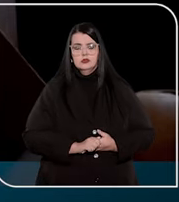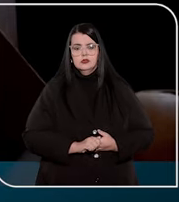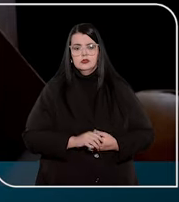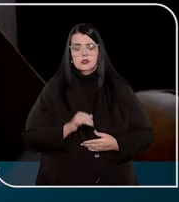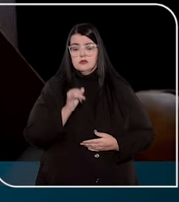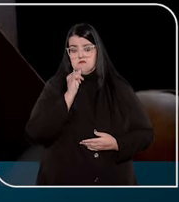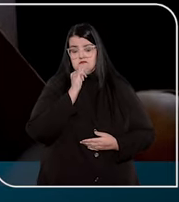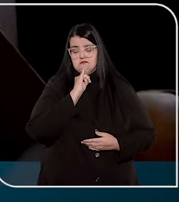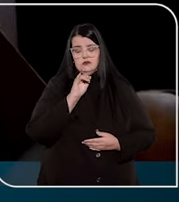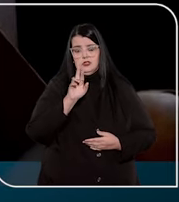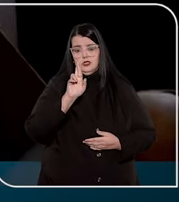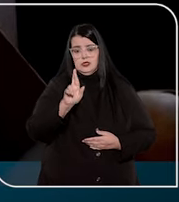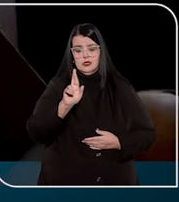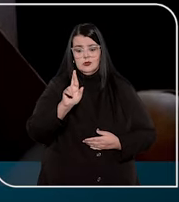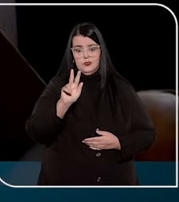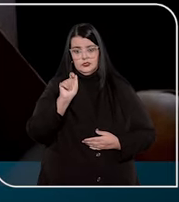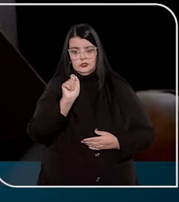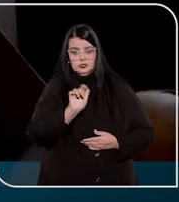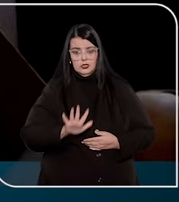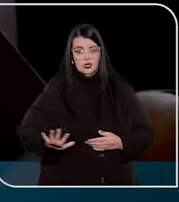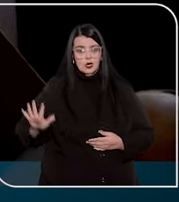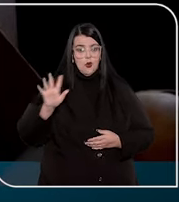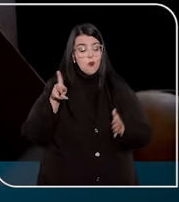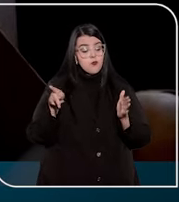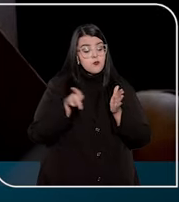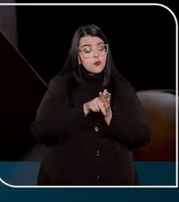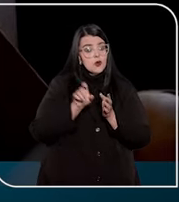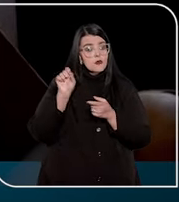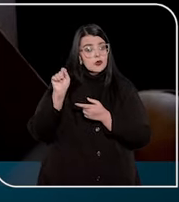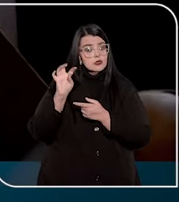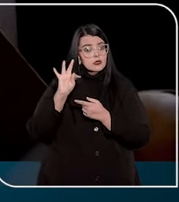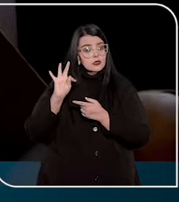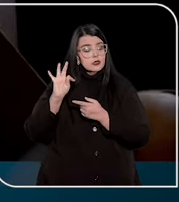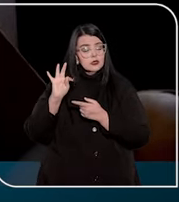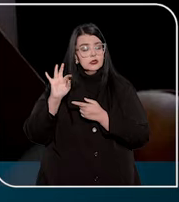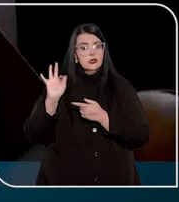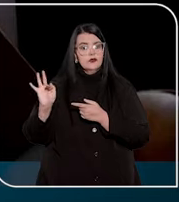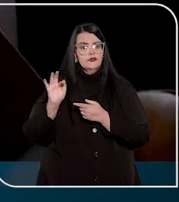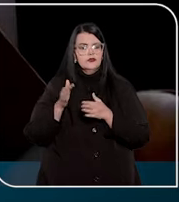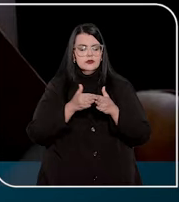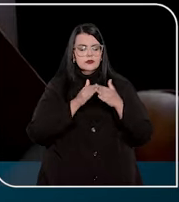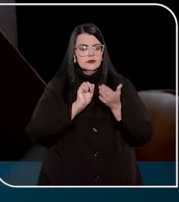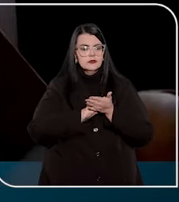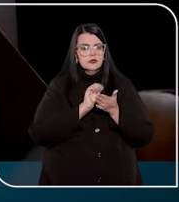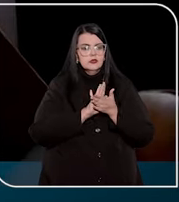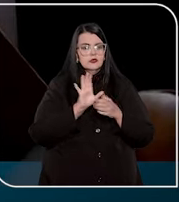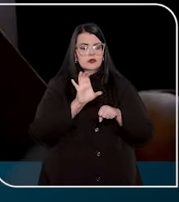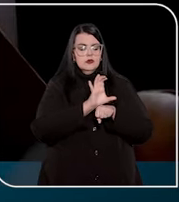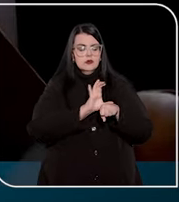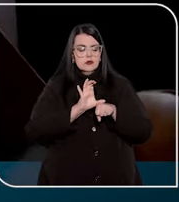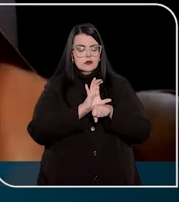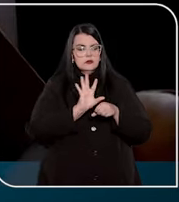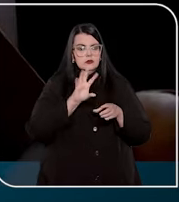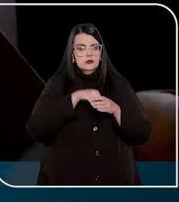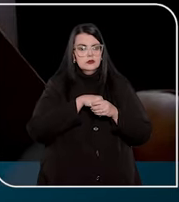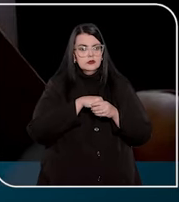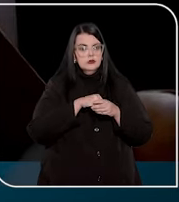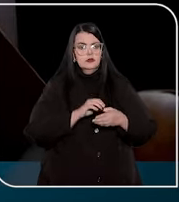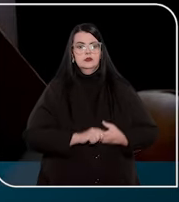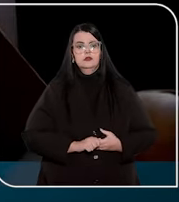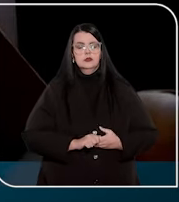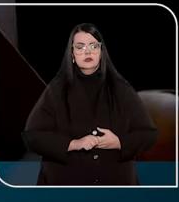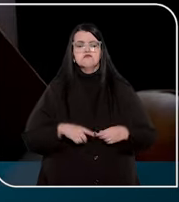tudo, repercussão geral é aquilo que o Supremo reputa uma questão constitucional sobre a qual ele deva